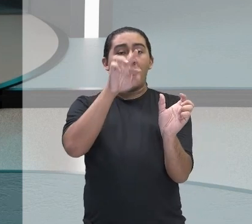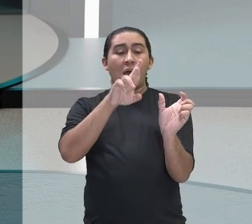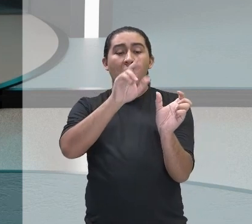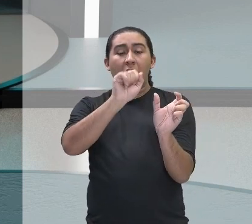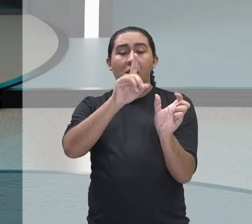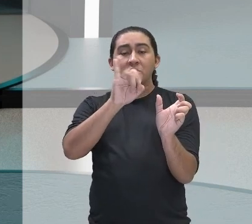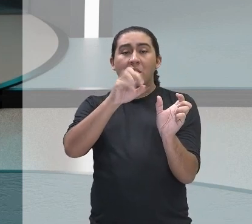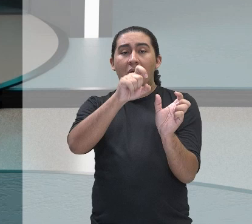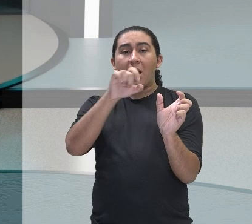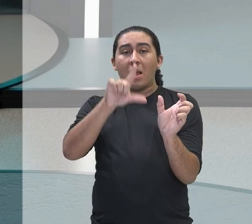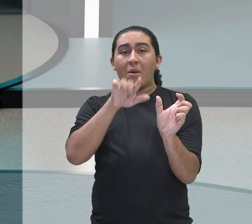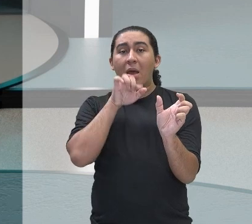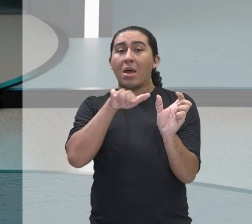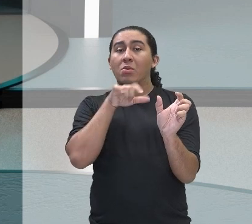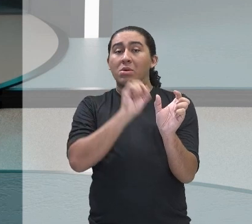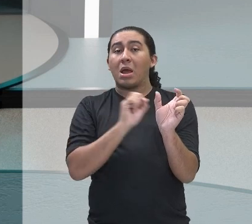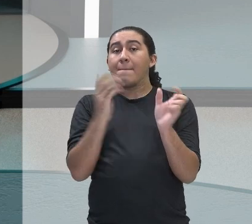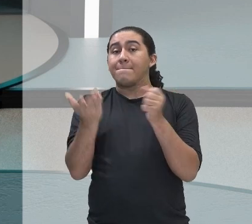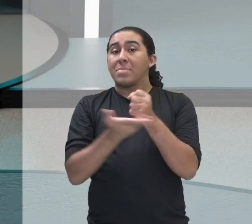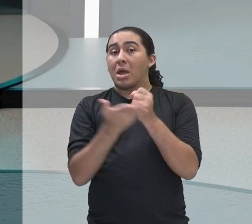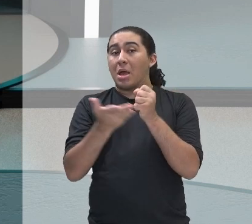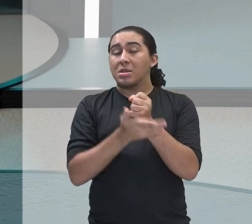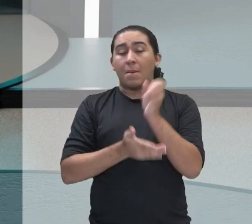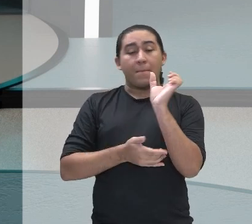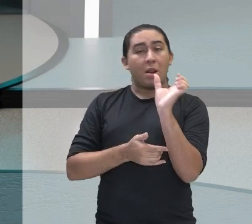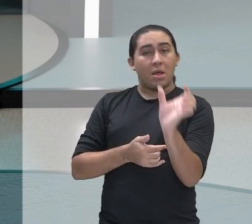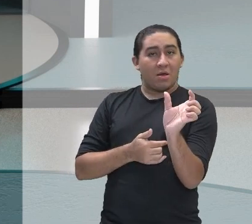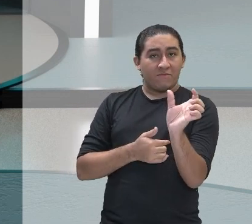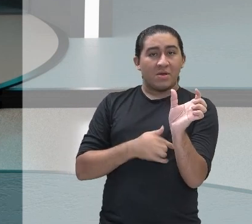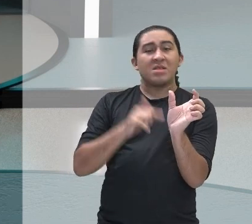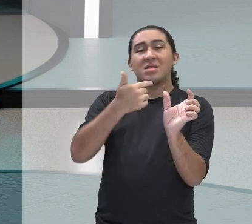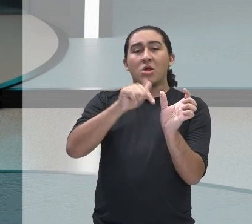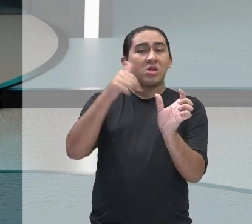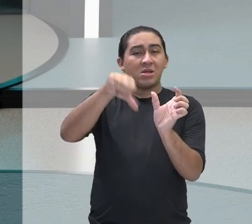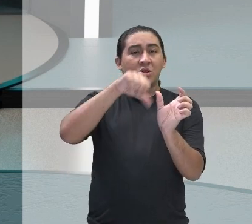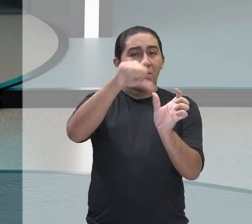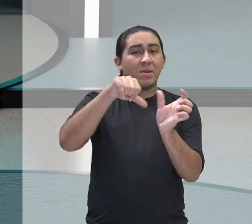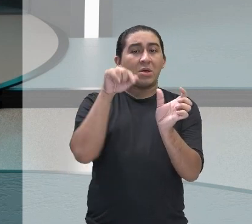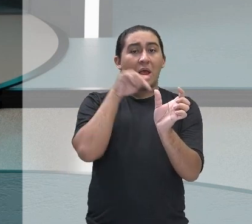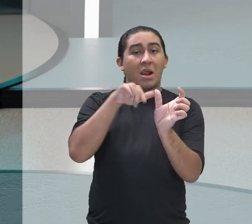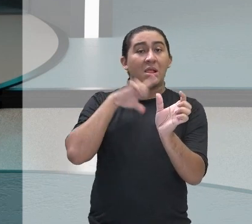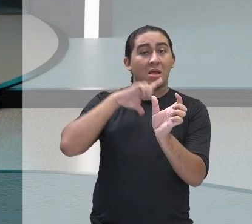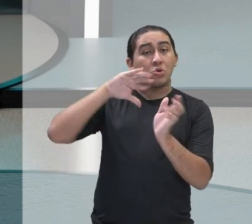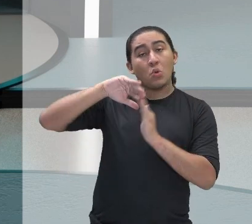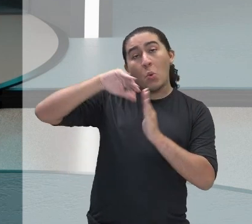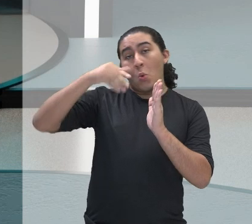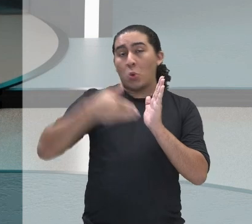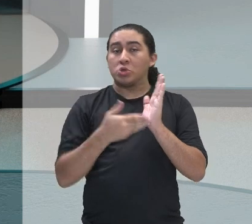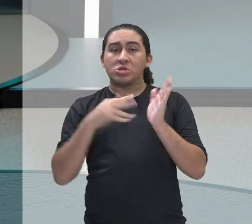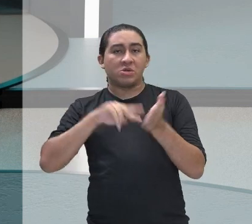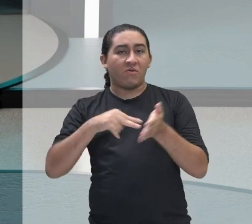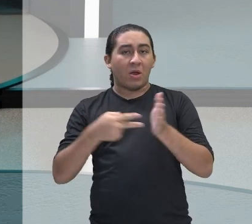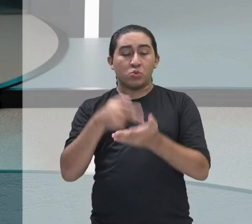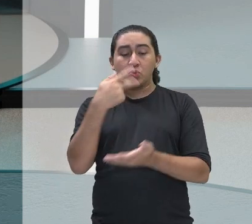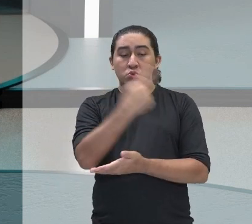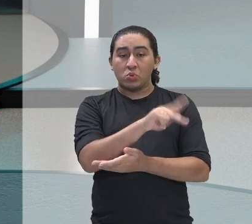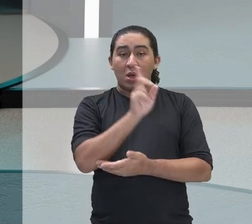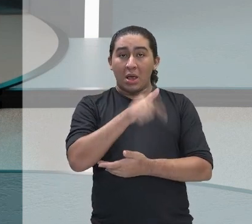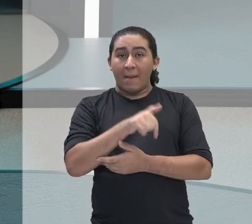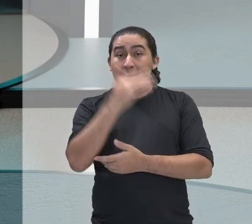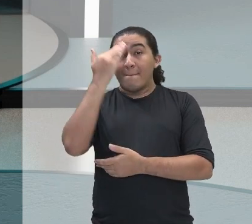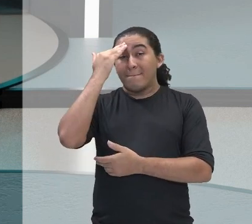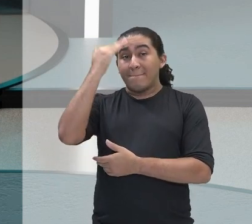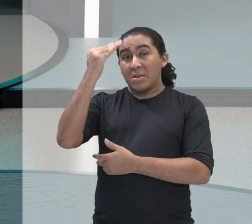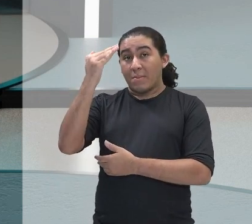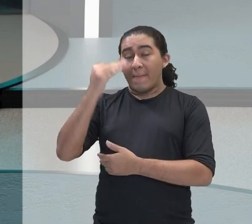aquela palavra base, né? Aquela que tem seu sentido, né? Então, é a raiz, quando